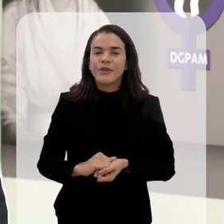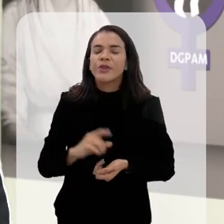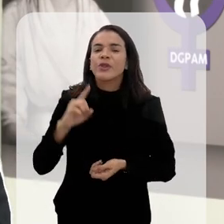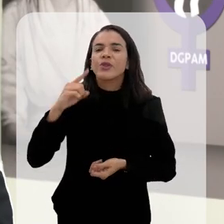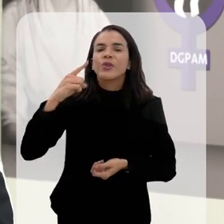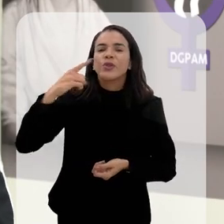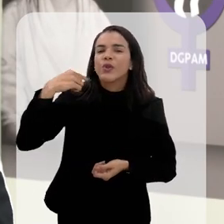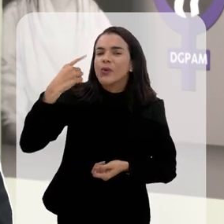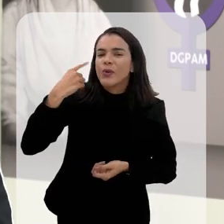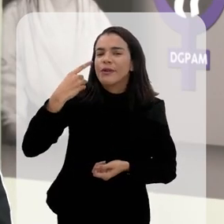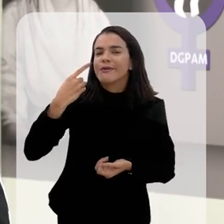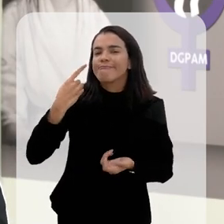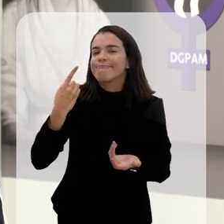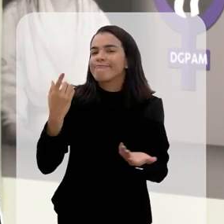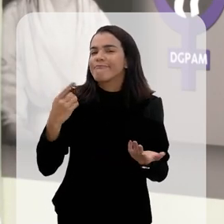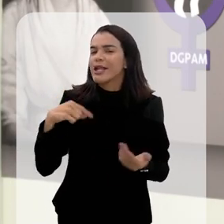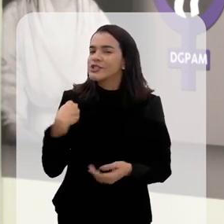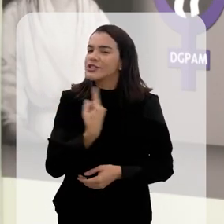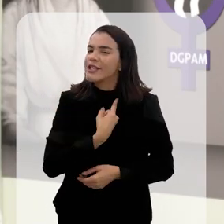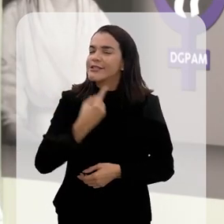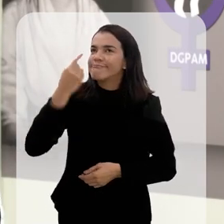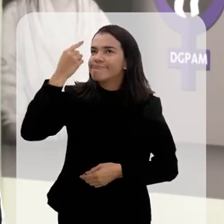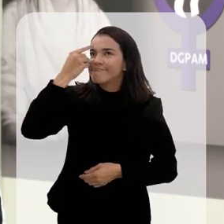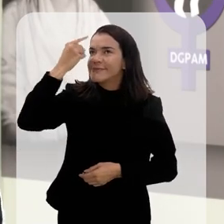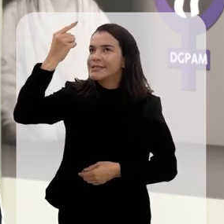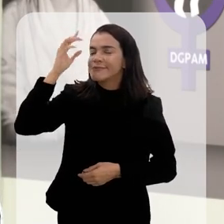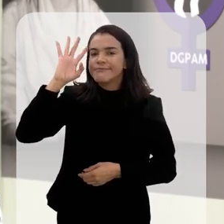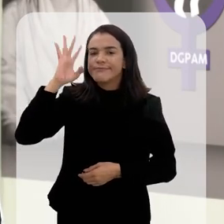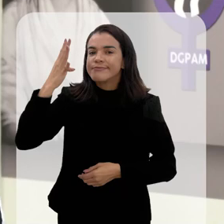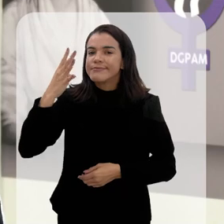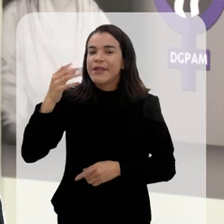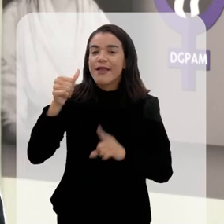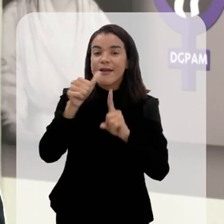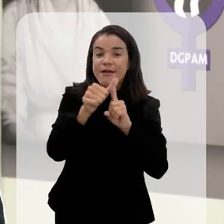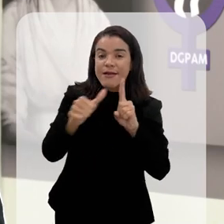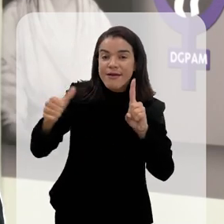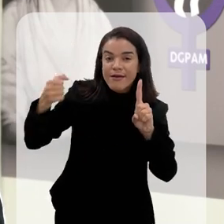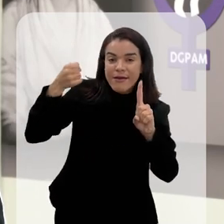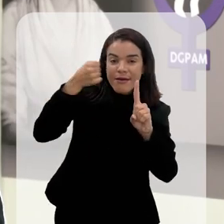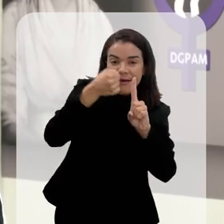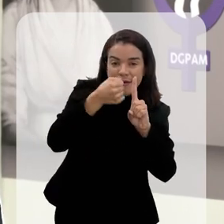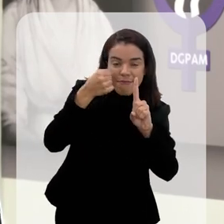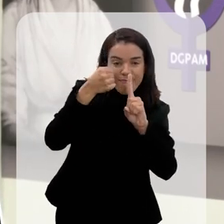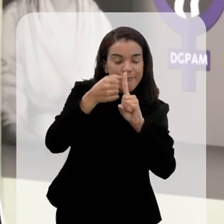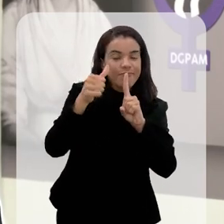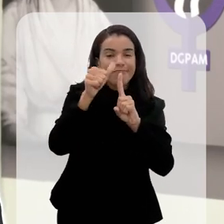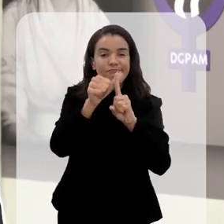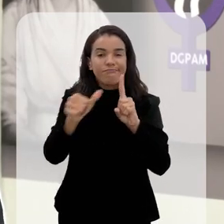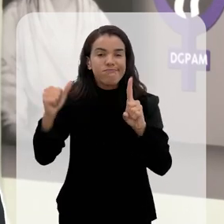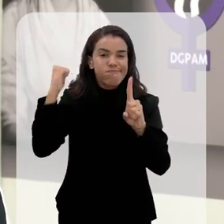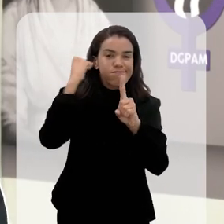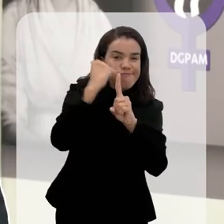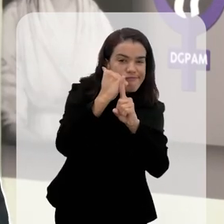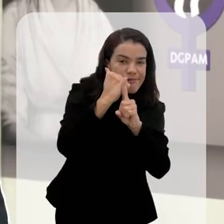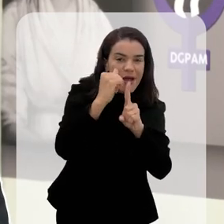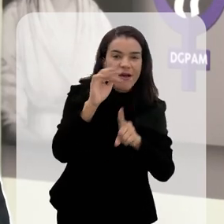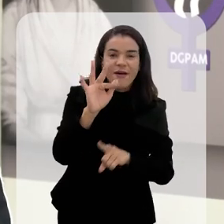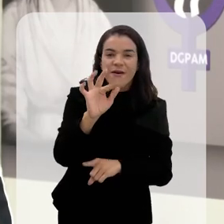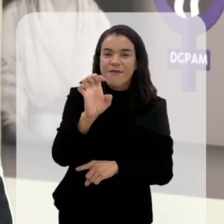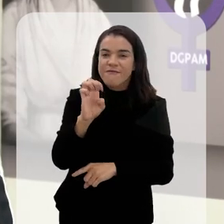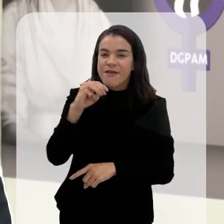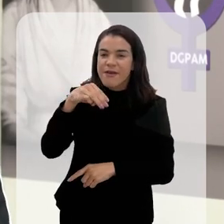tenha uma ideia, o feminicídio, ele só conta